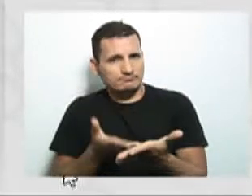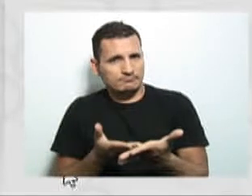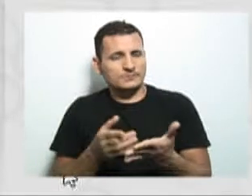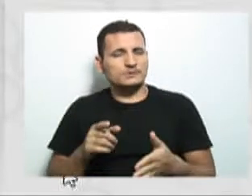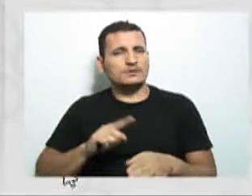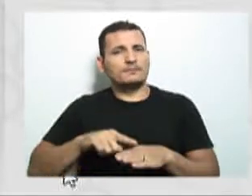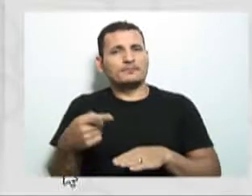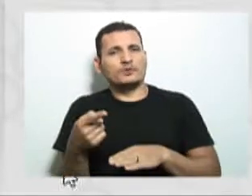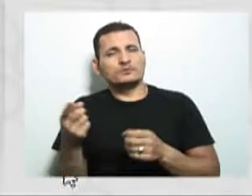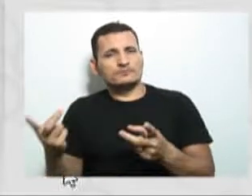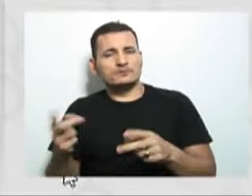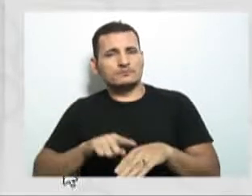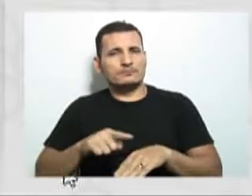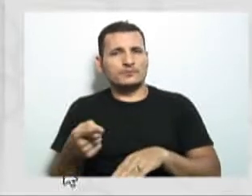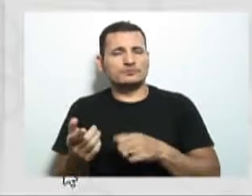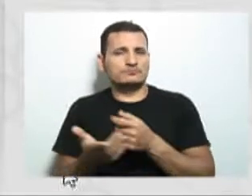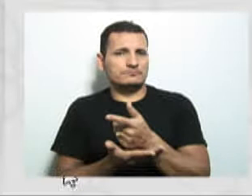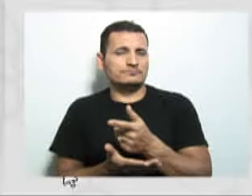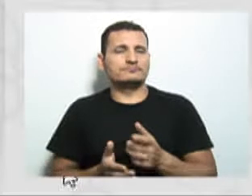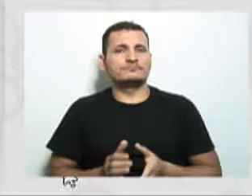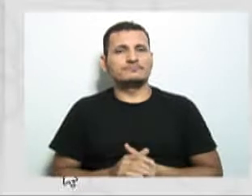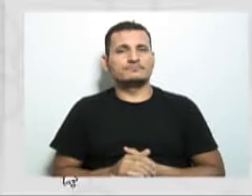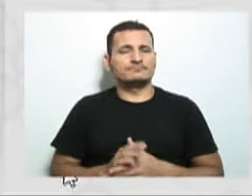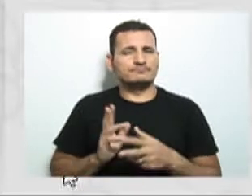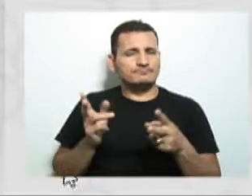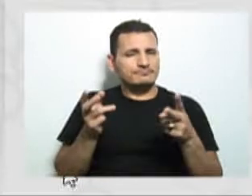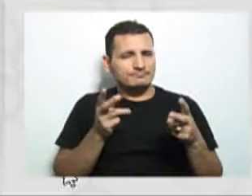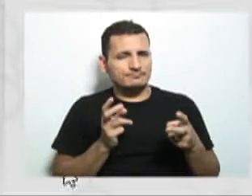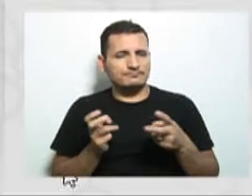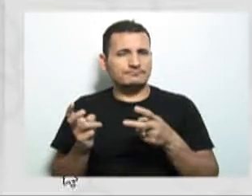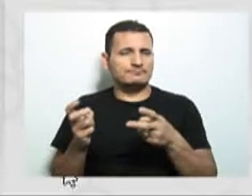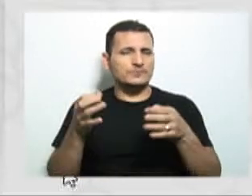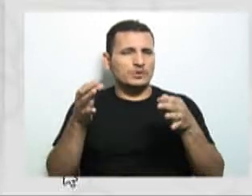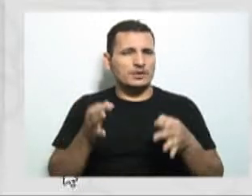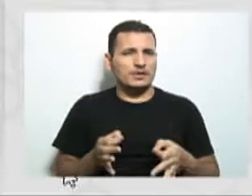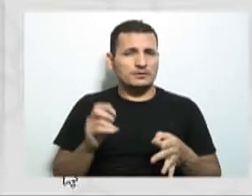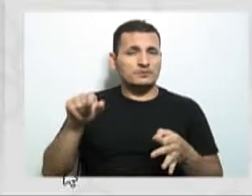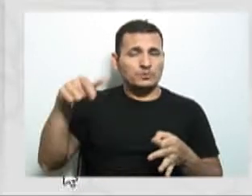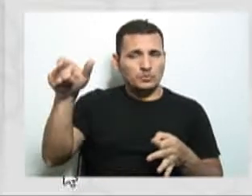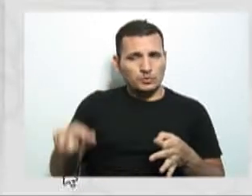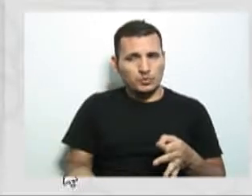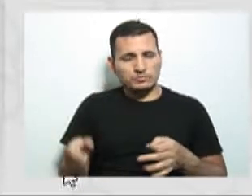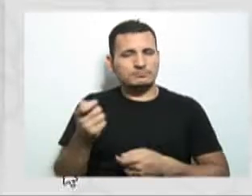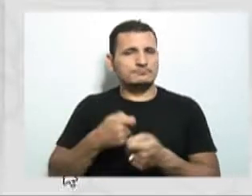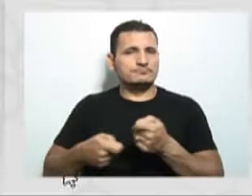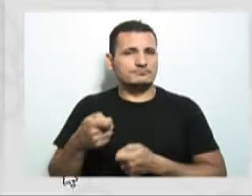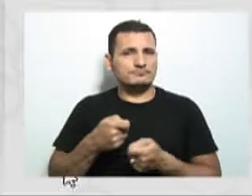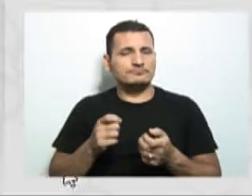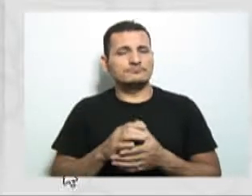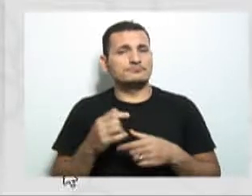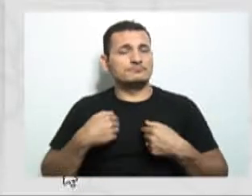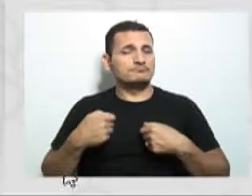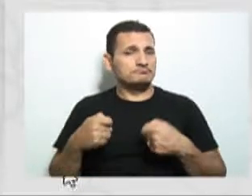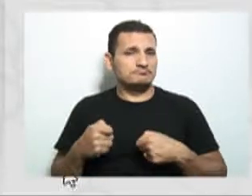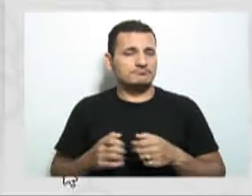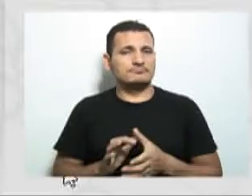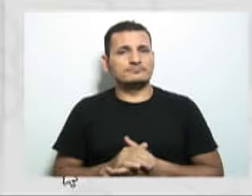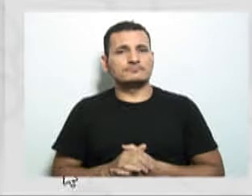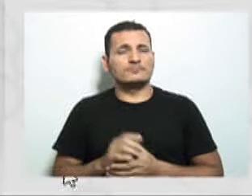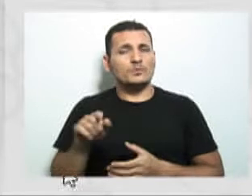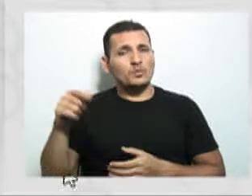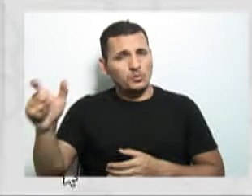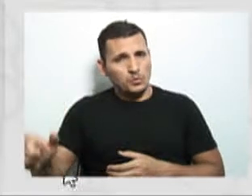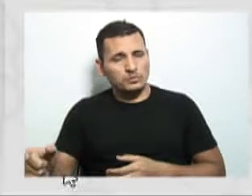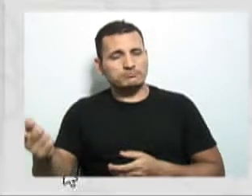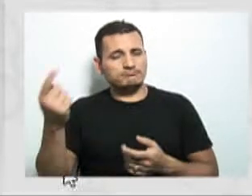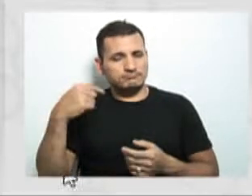pós-venda, o pós-compra. A percepção correta do outro negociador, tá? Eu preciso ter. E o outro negociador também